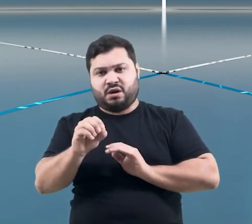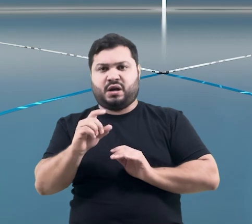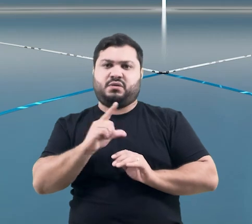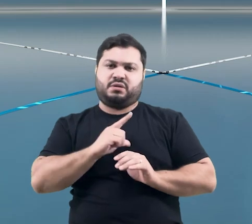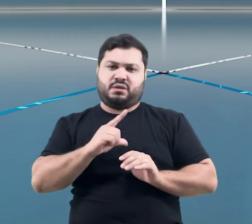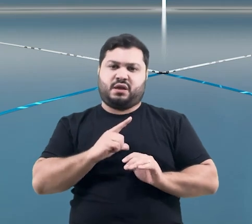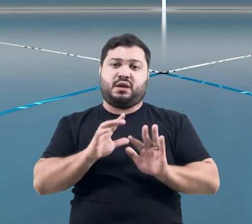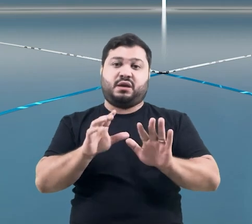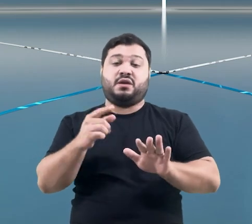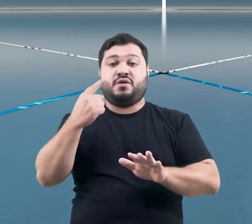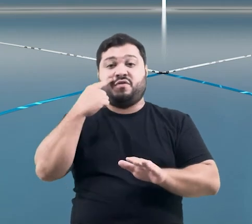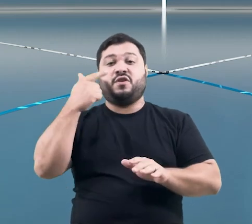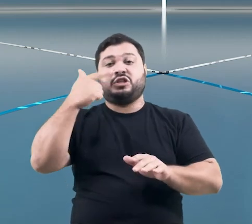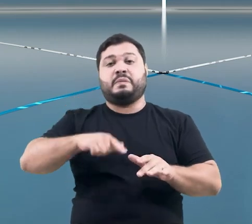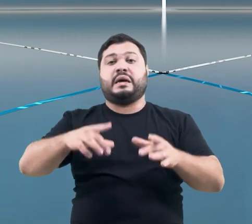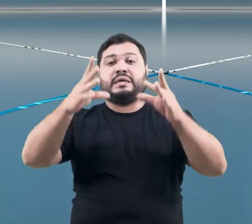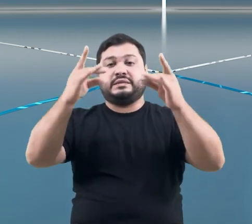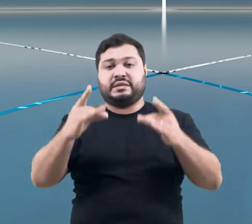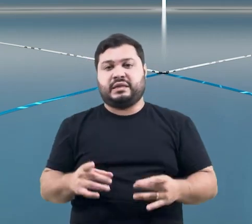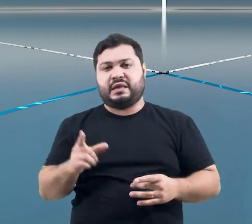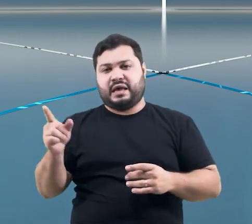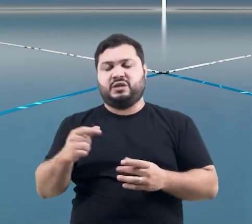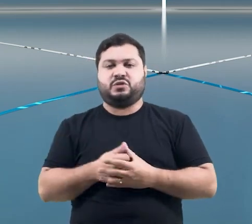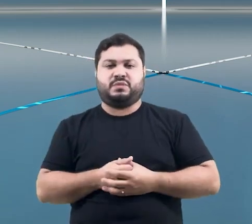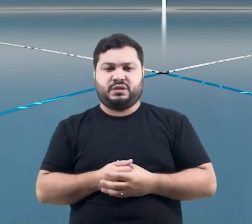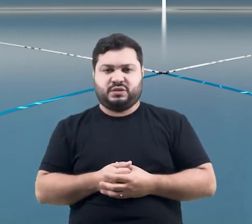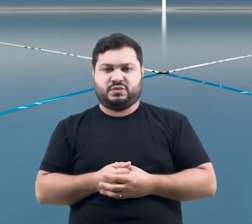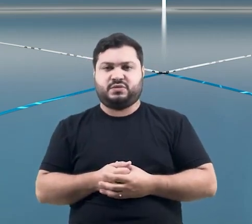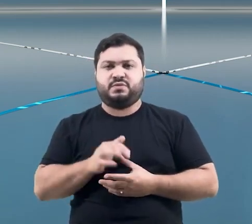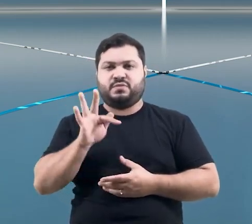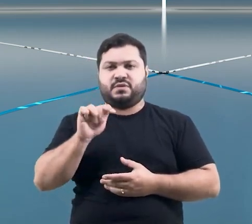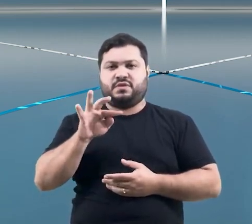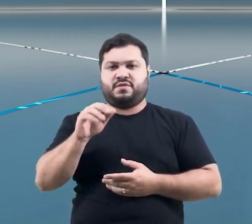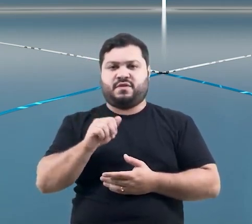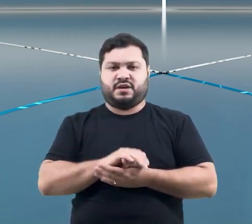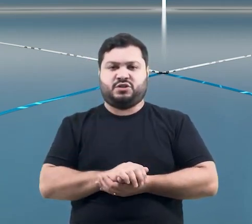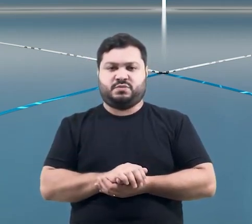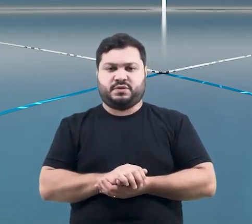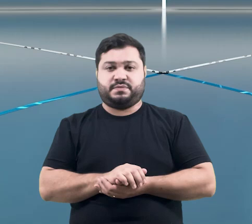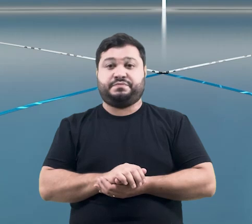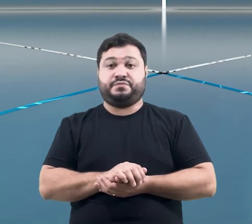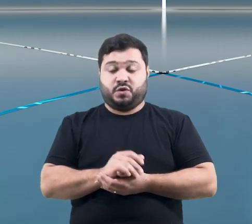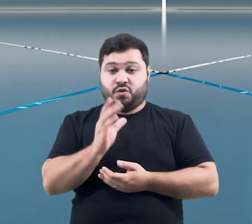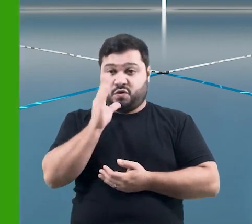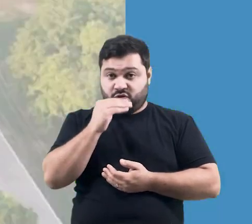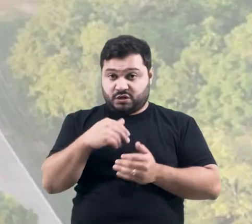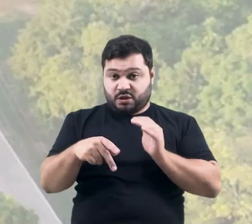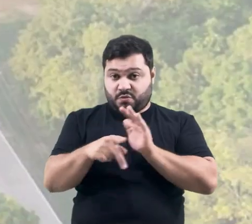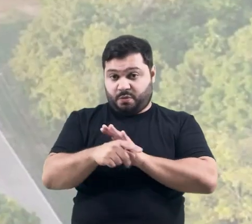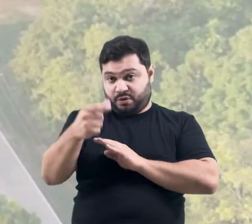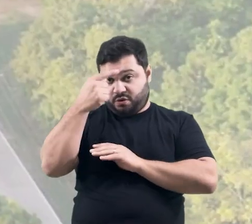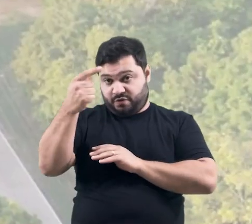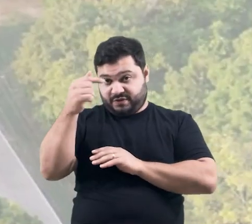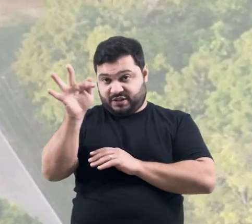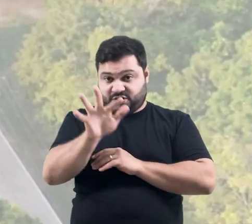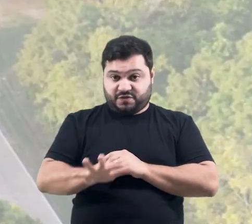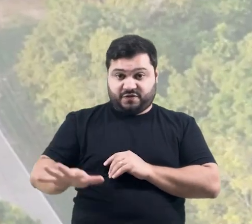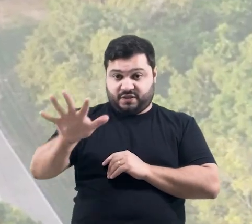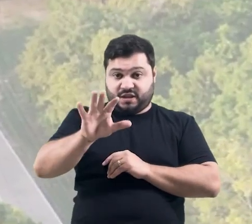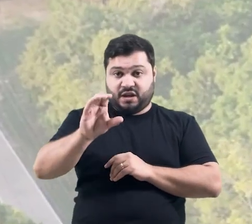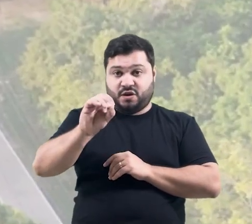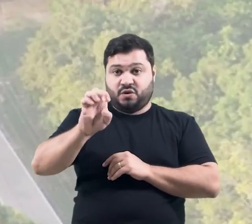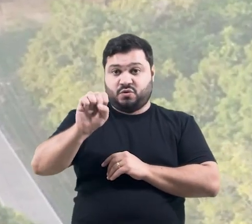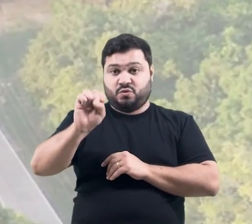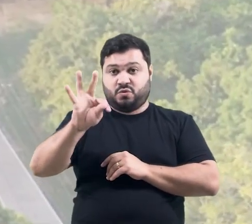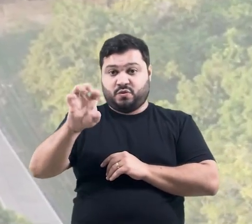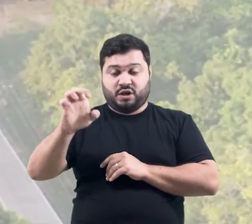próprio cargo público que ocupa. Confira mais detalhes sobre essa questão com Fátima Ochoa. Um servidor da